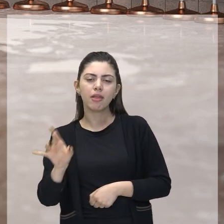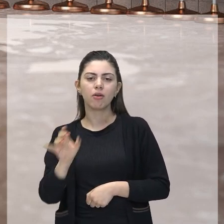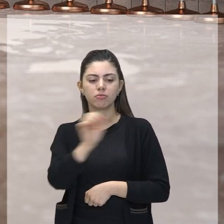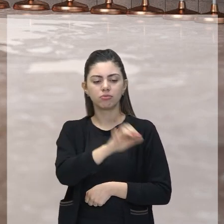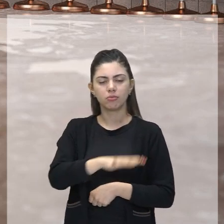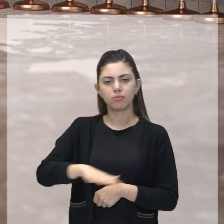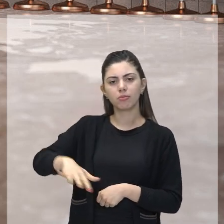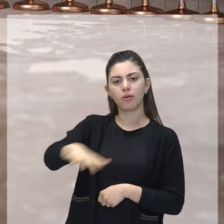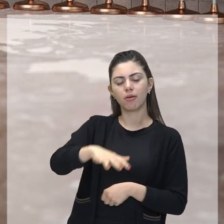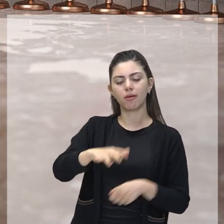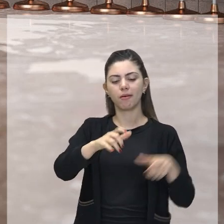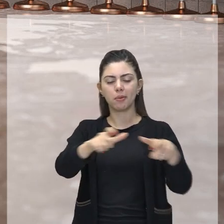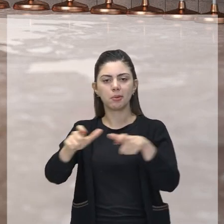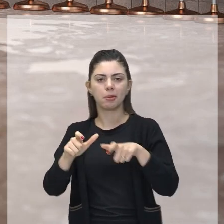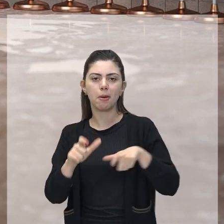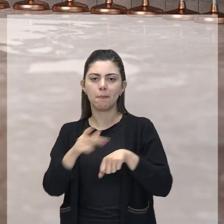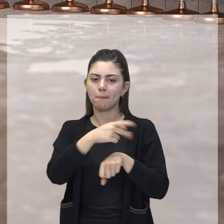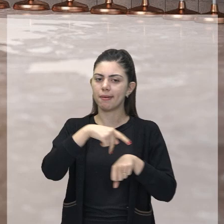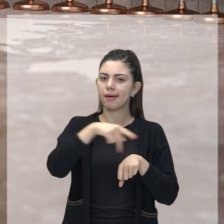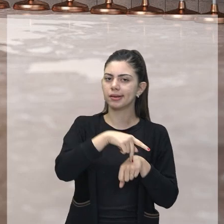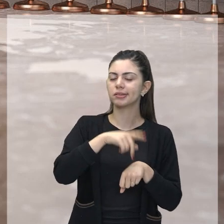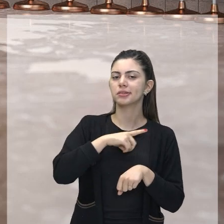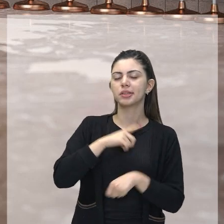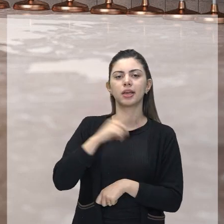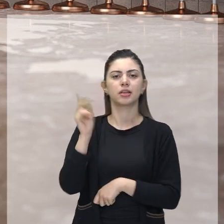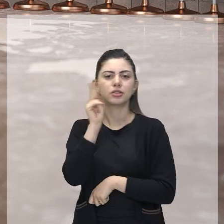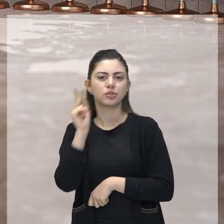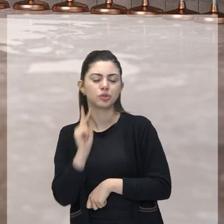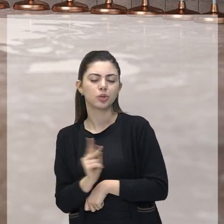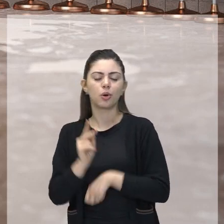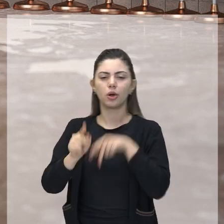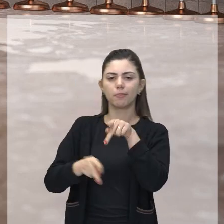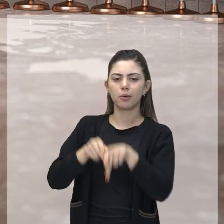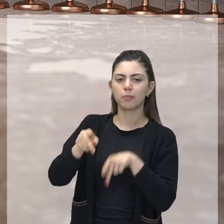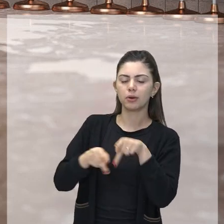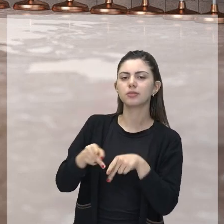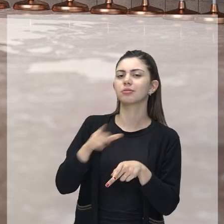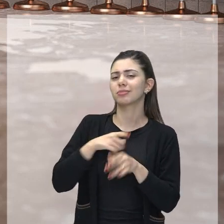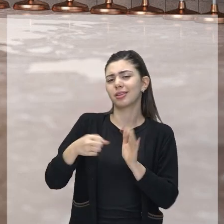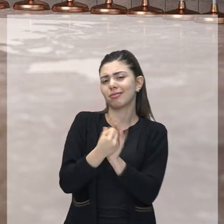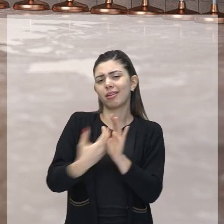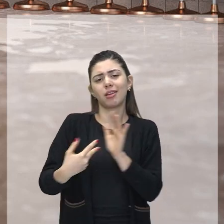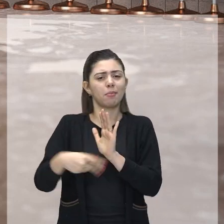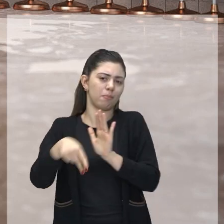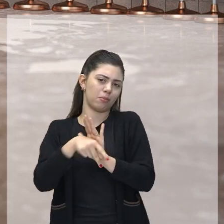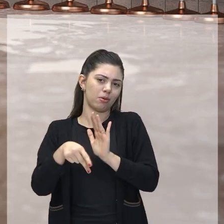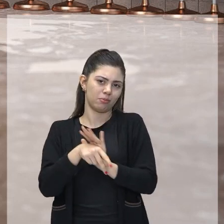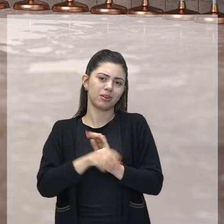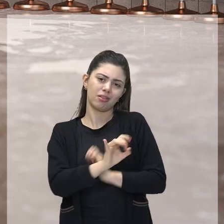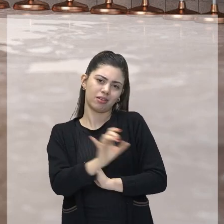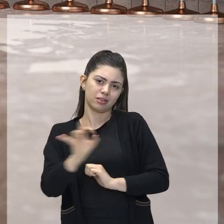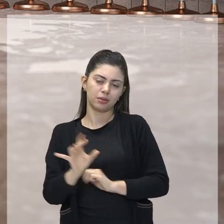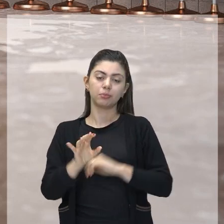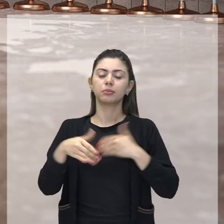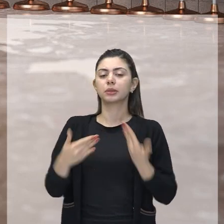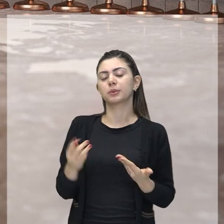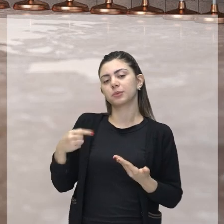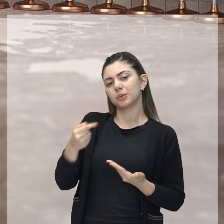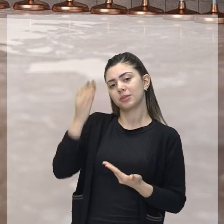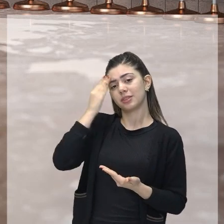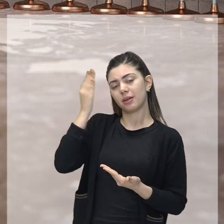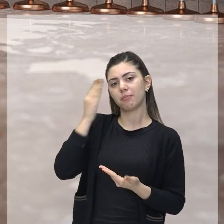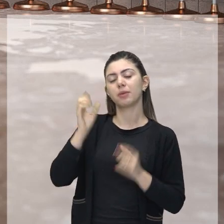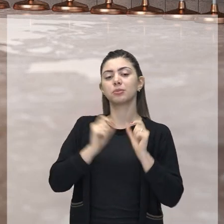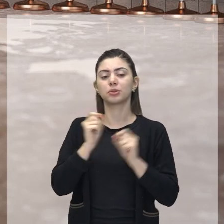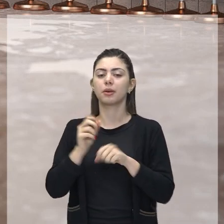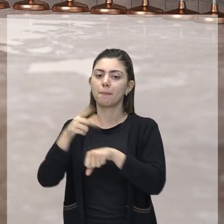cada país, ele tem a sua história, tem a sua população, com as suas características. E a gente sabe que a história de cada país